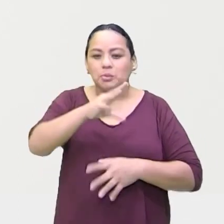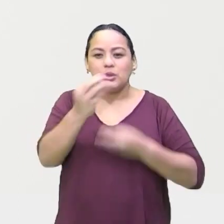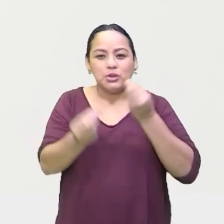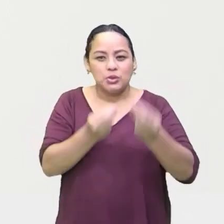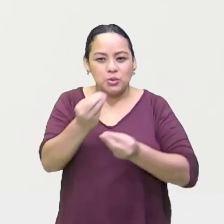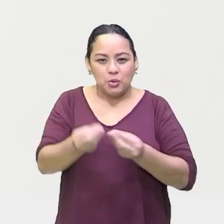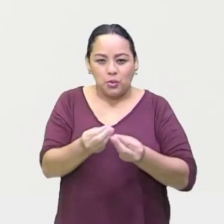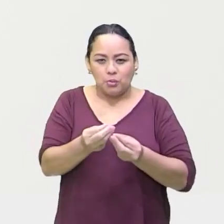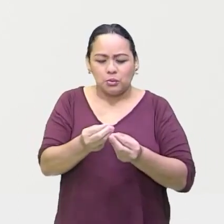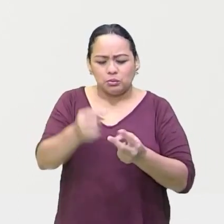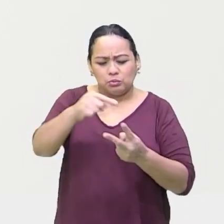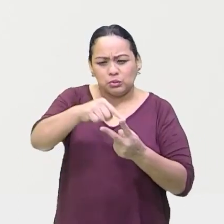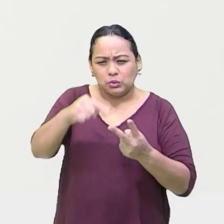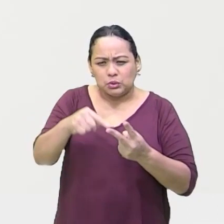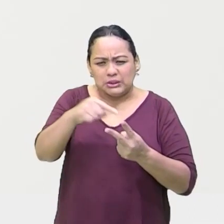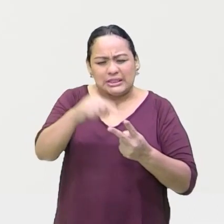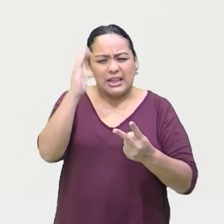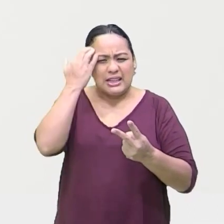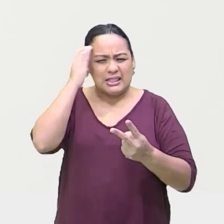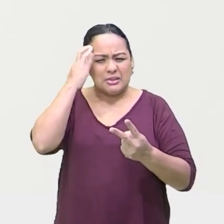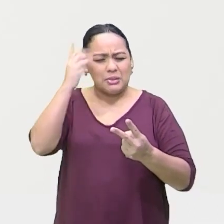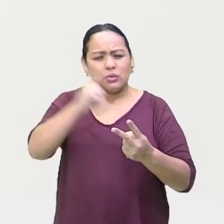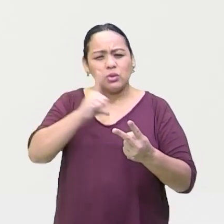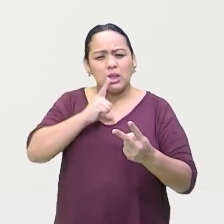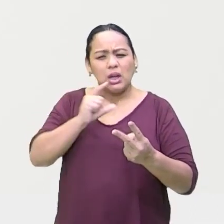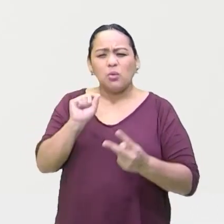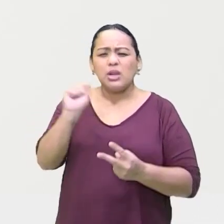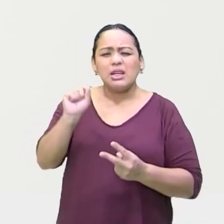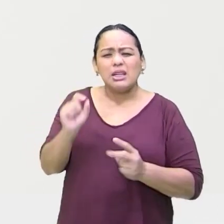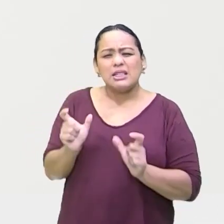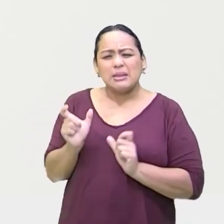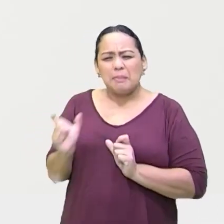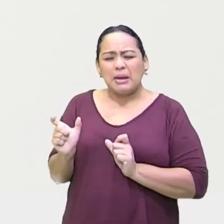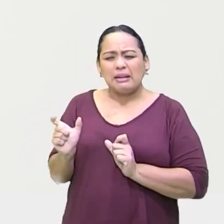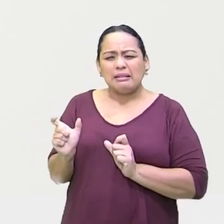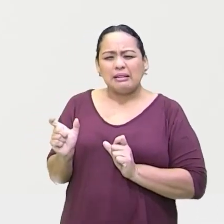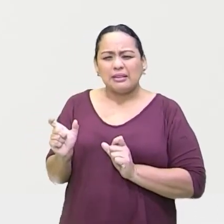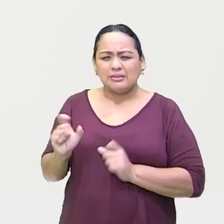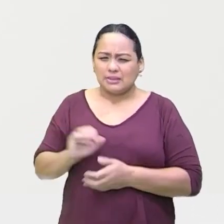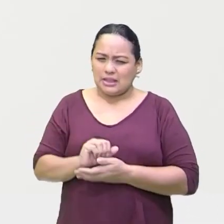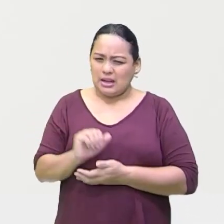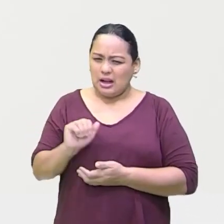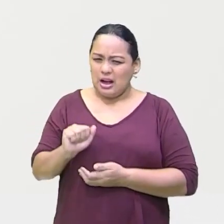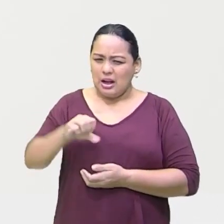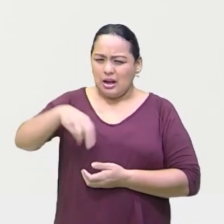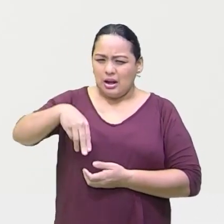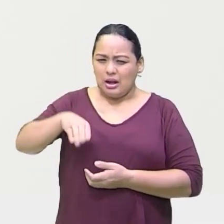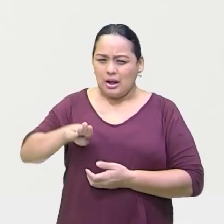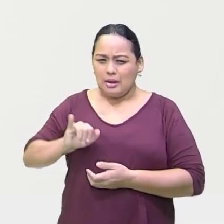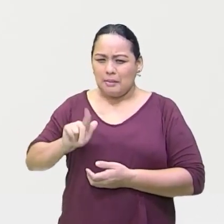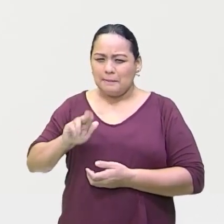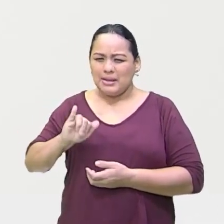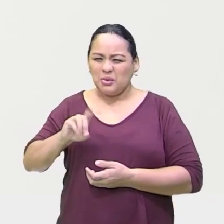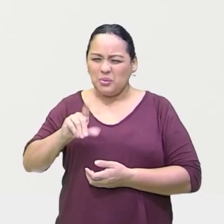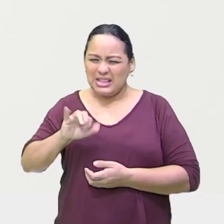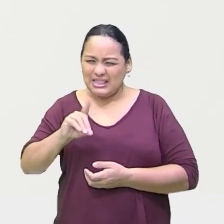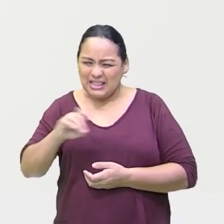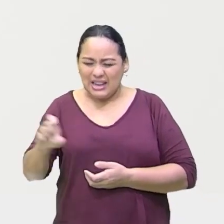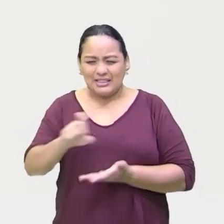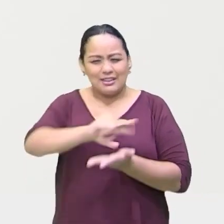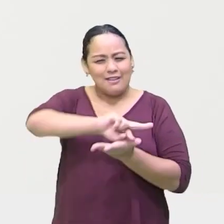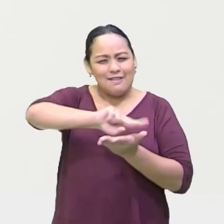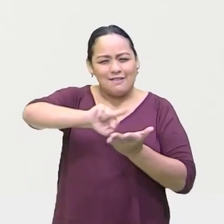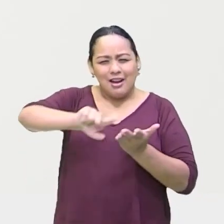de ambiguidade. Professora Edna, o que é ambiguidade? Sentidos diversos, vários sentidos, tá